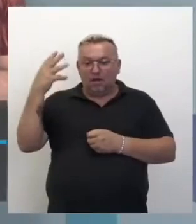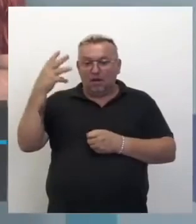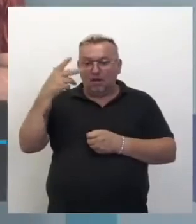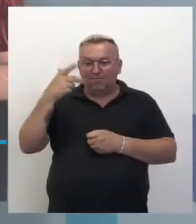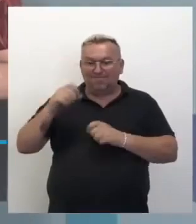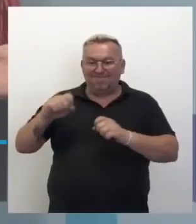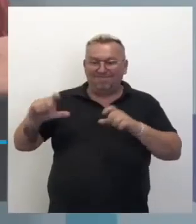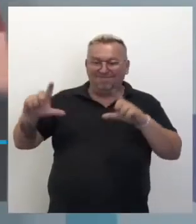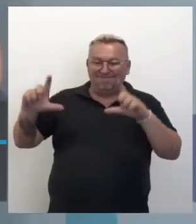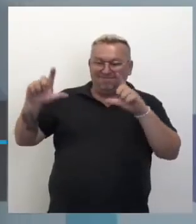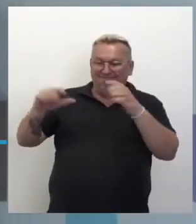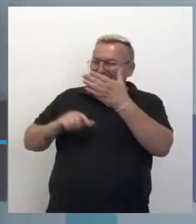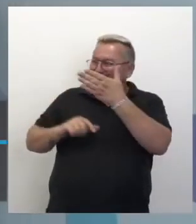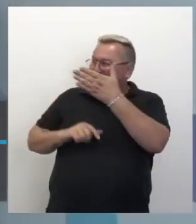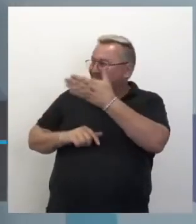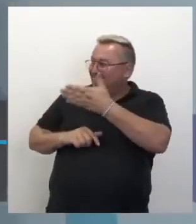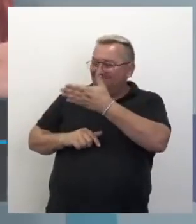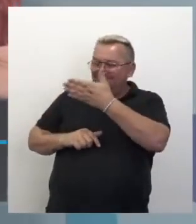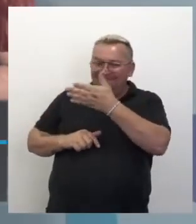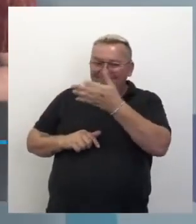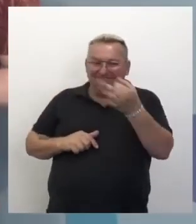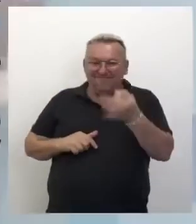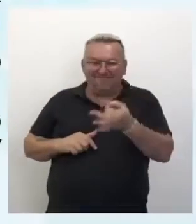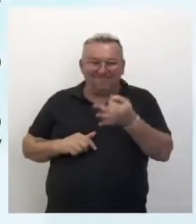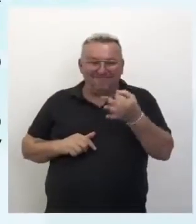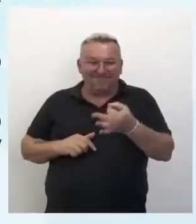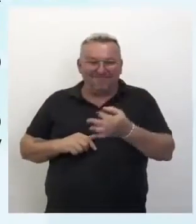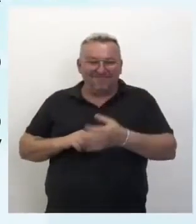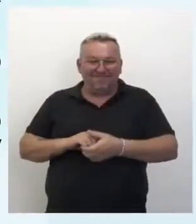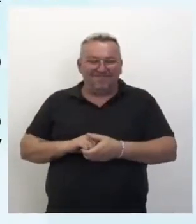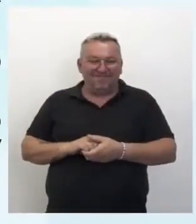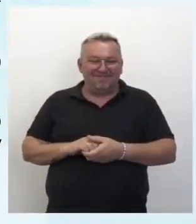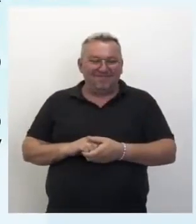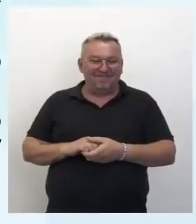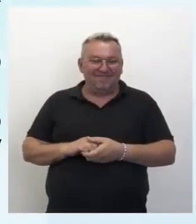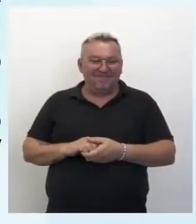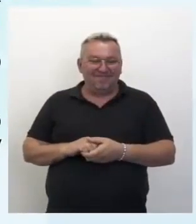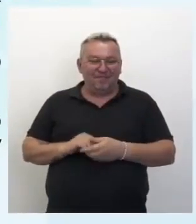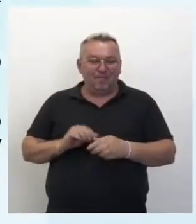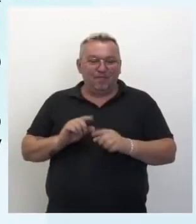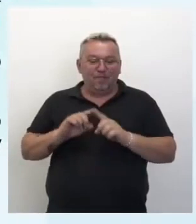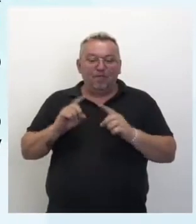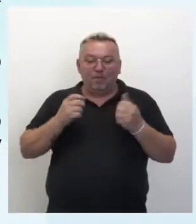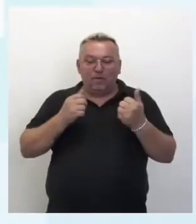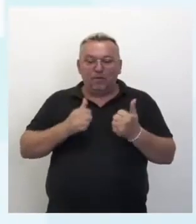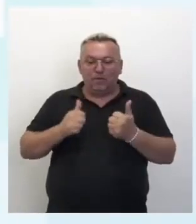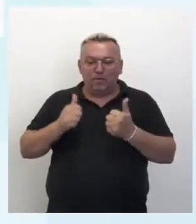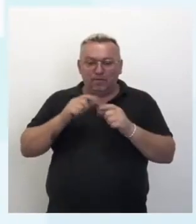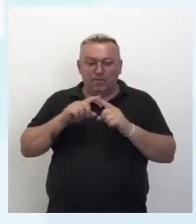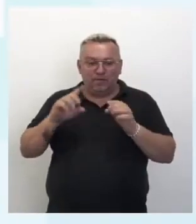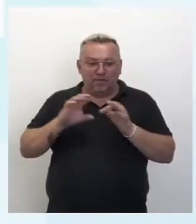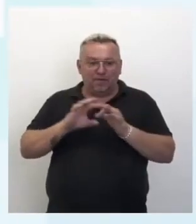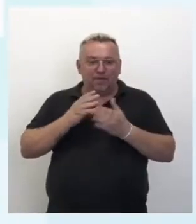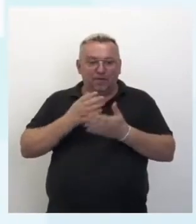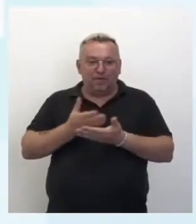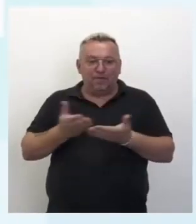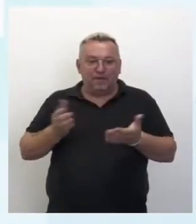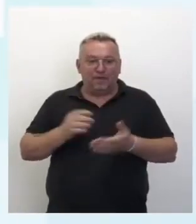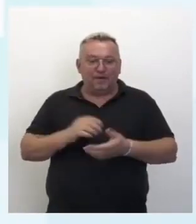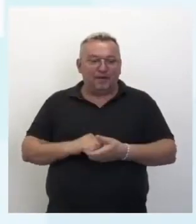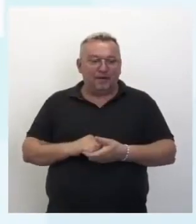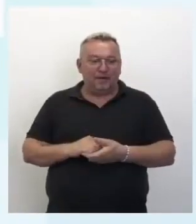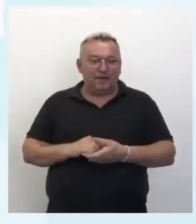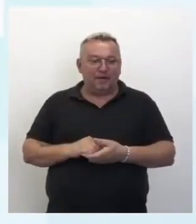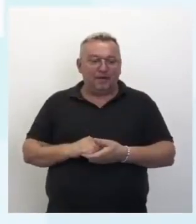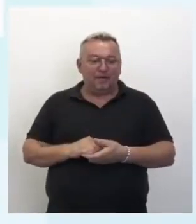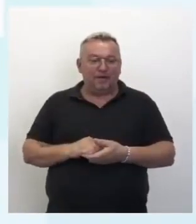agora. Tá ali, risquei tudo, tá uma beleza, né? Mas tudo bem, o slide vai ficar disponível para vocês depois. Bom,